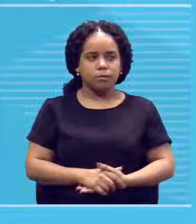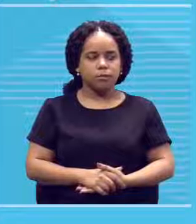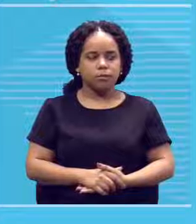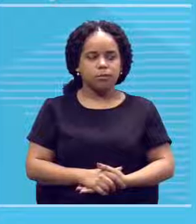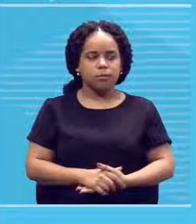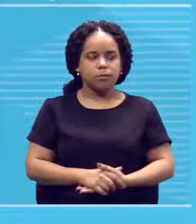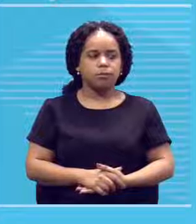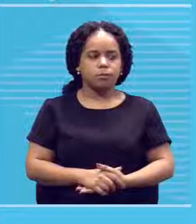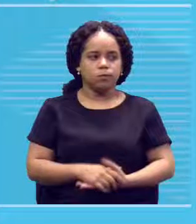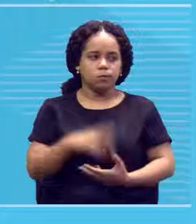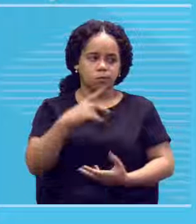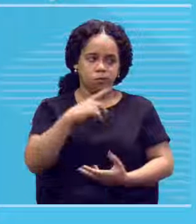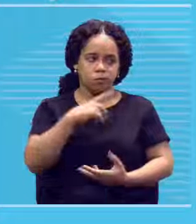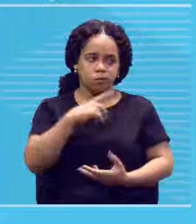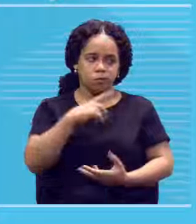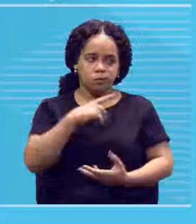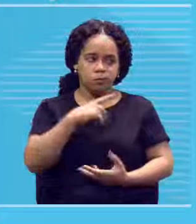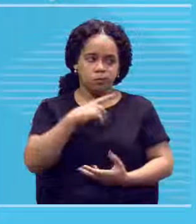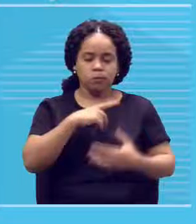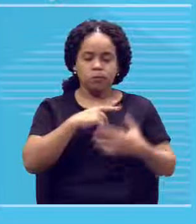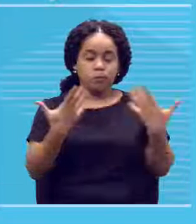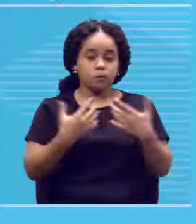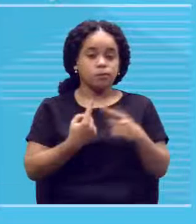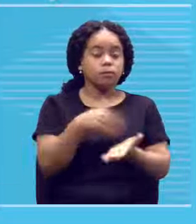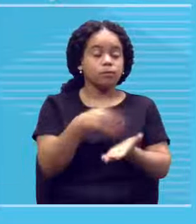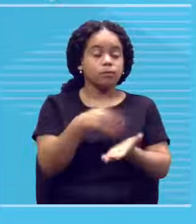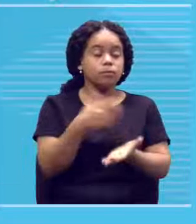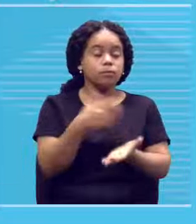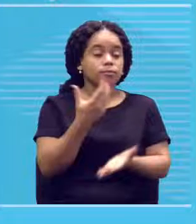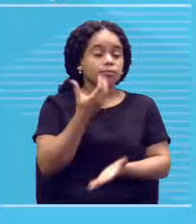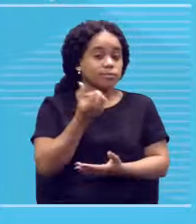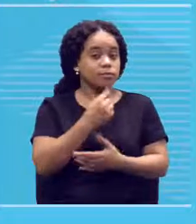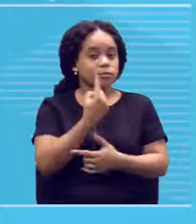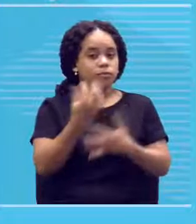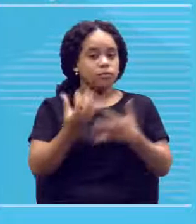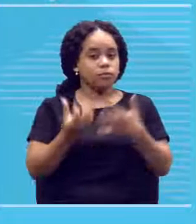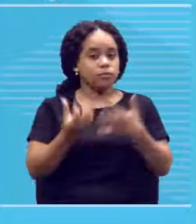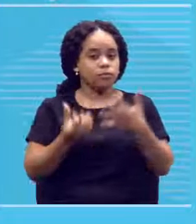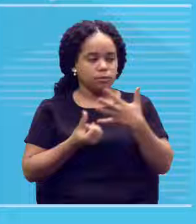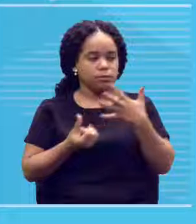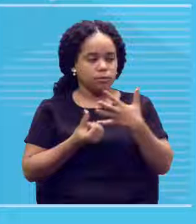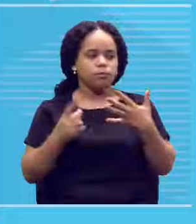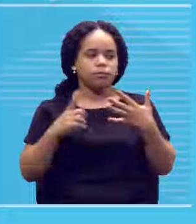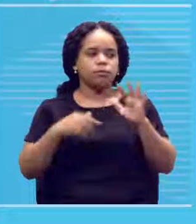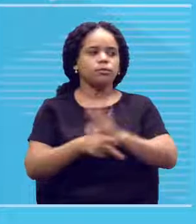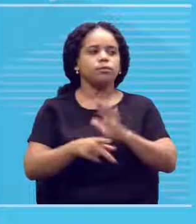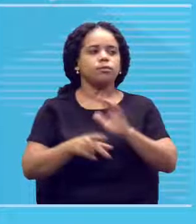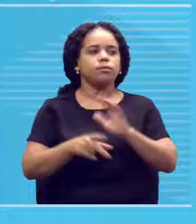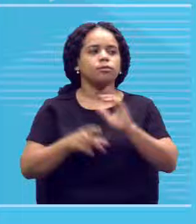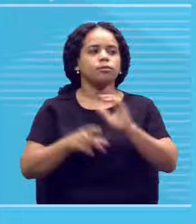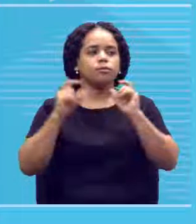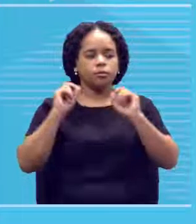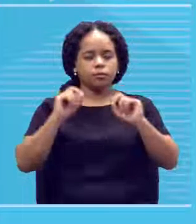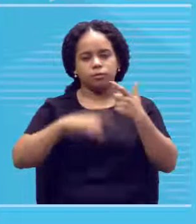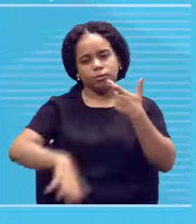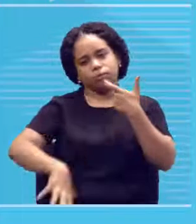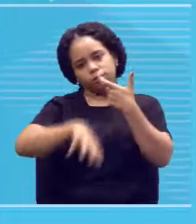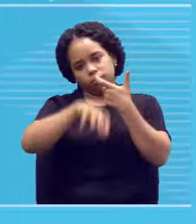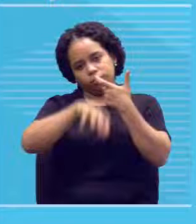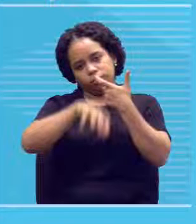ó e aqui nos itens de 1 a 6 nós temos os epônimos tá